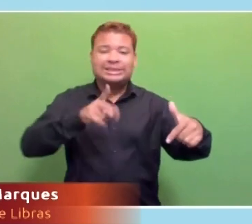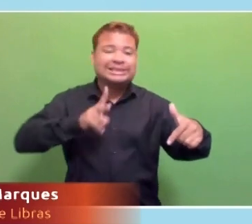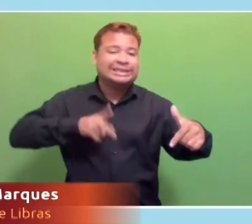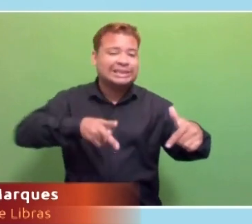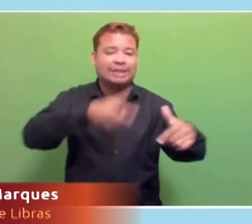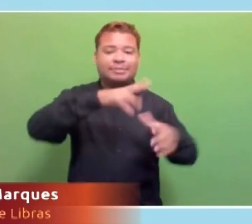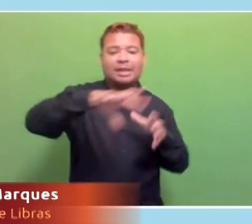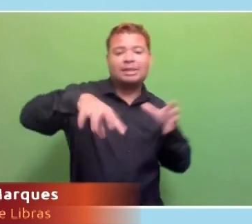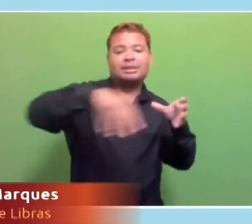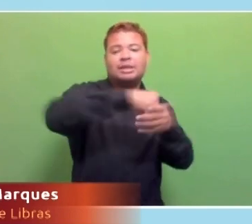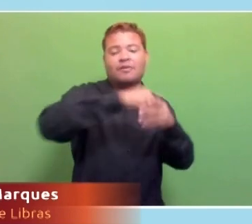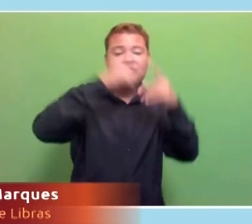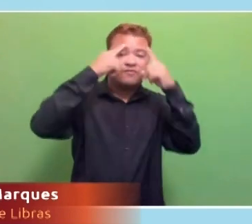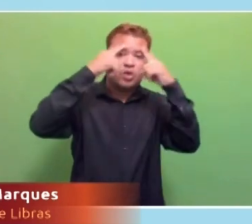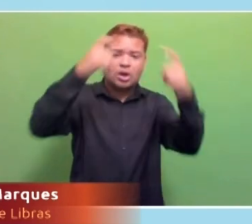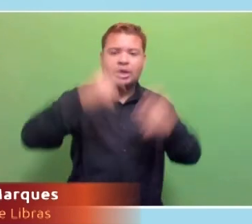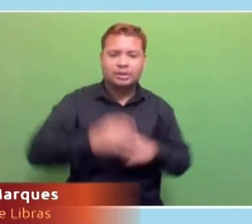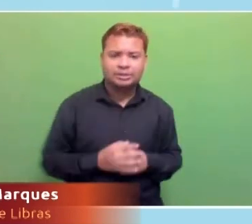existem guerras